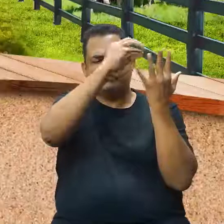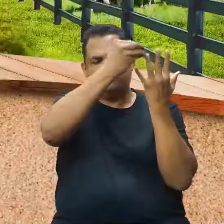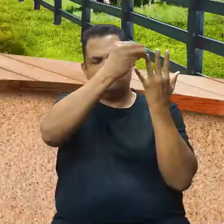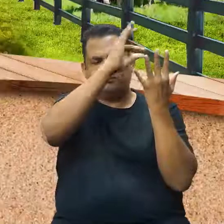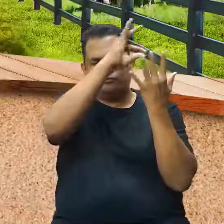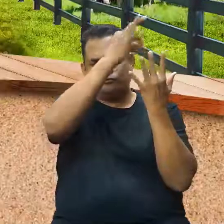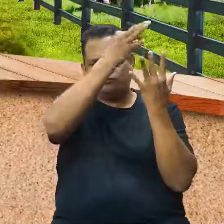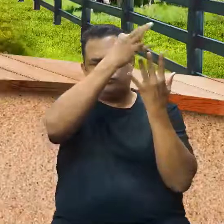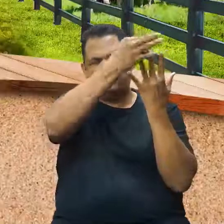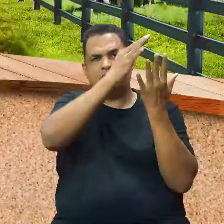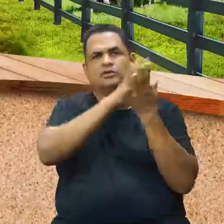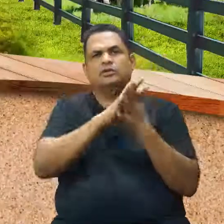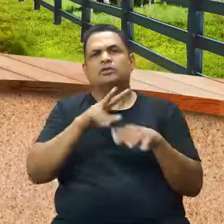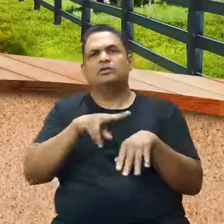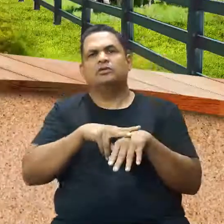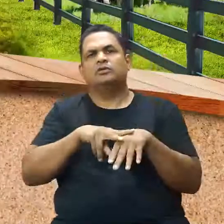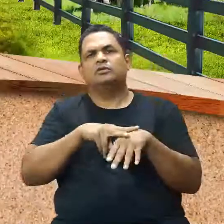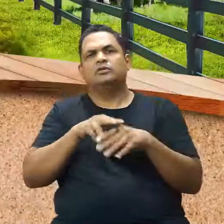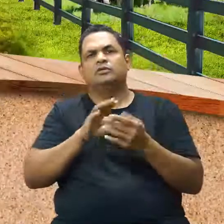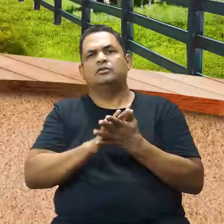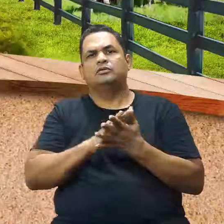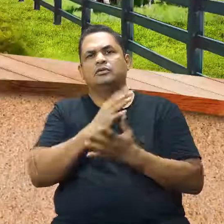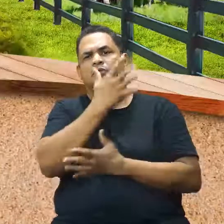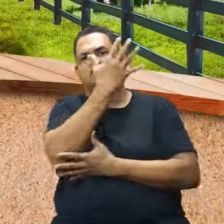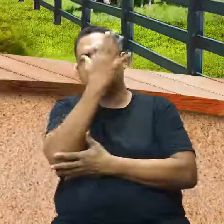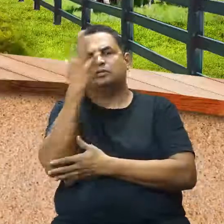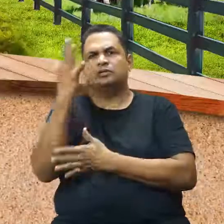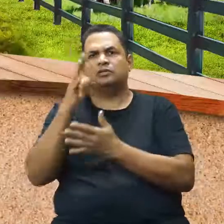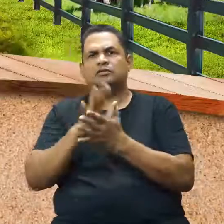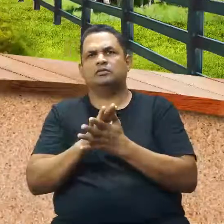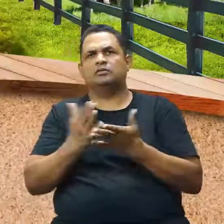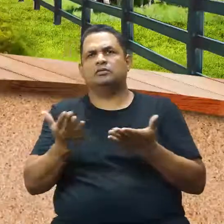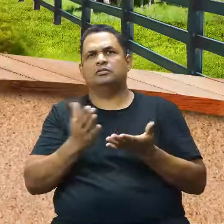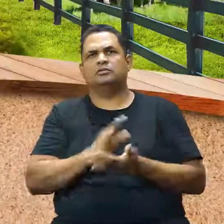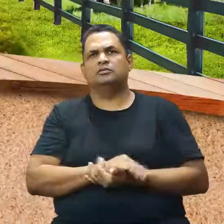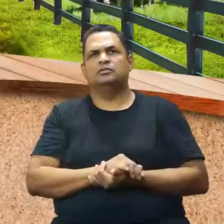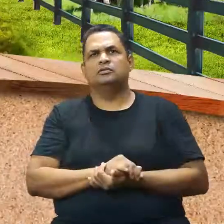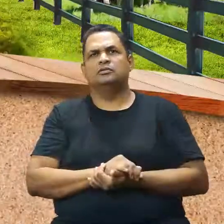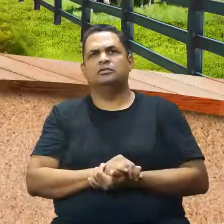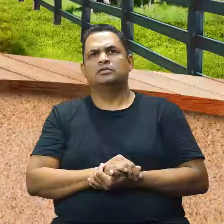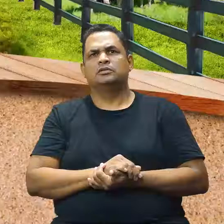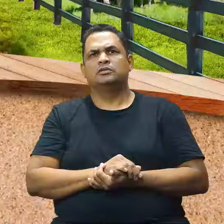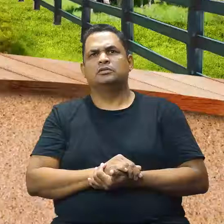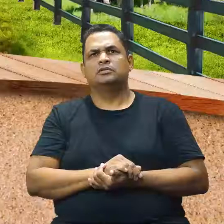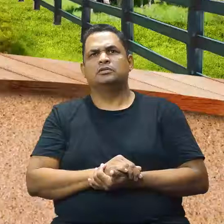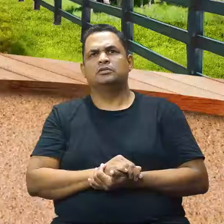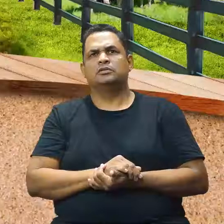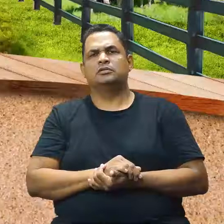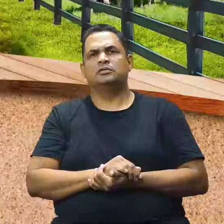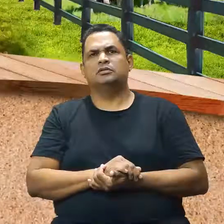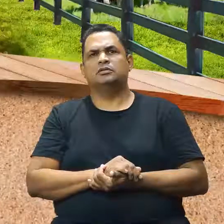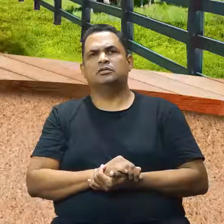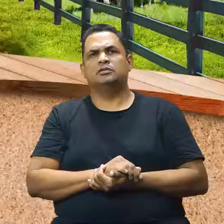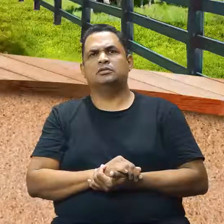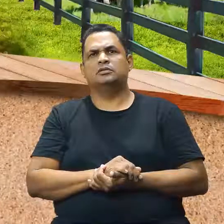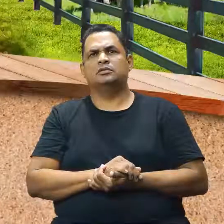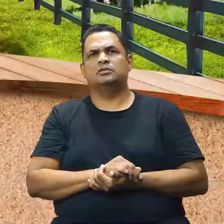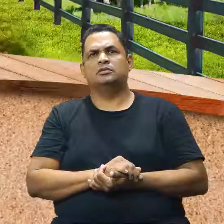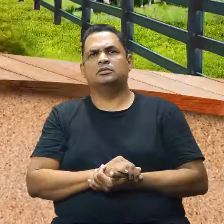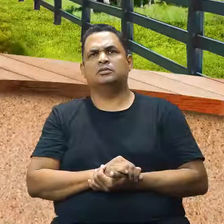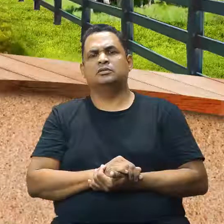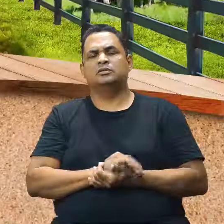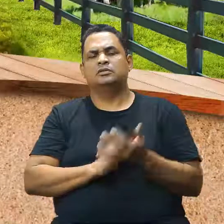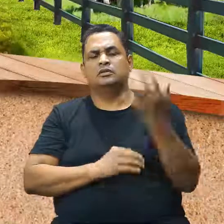vegetativa. Nas árvores, já é falar de ser idiota. Na